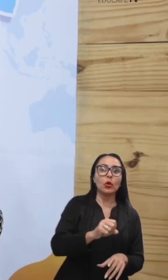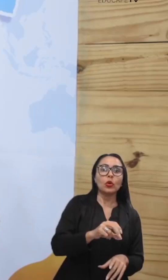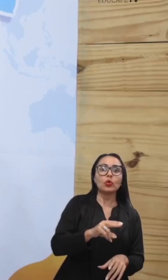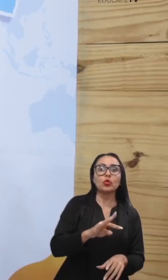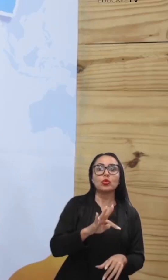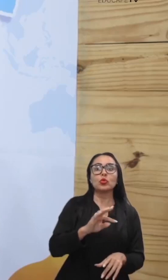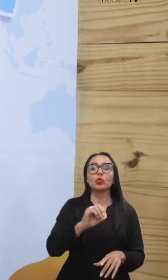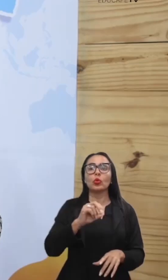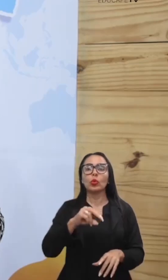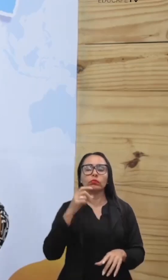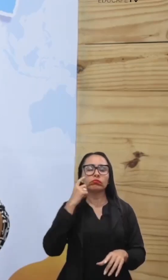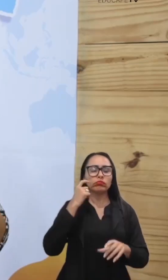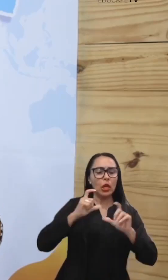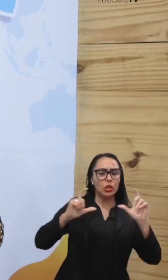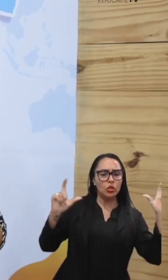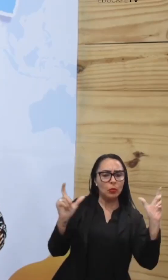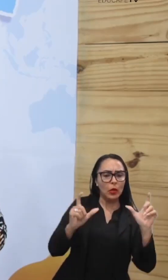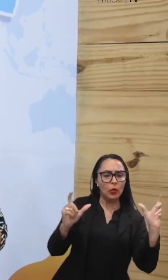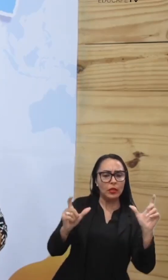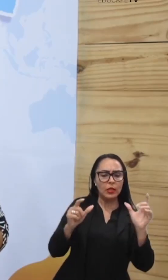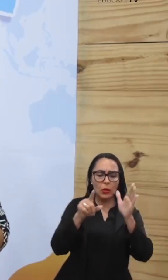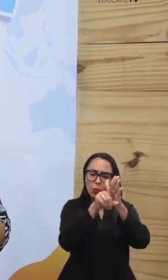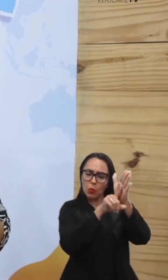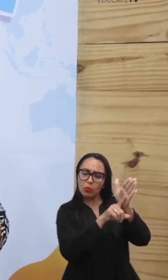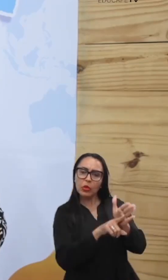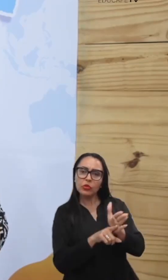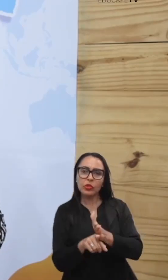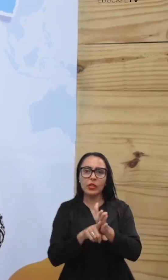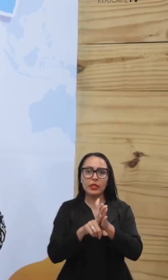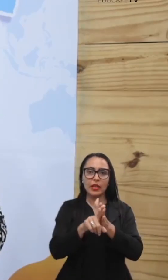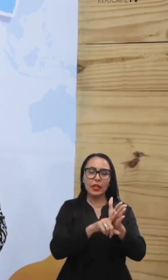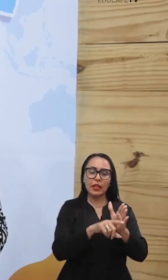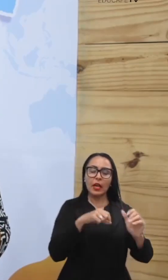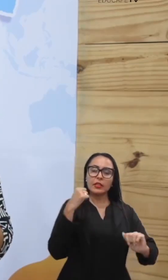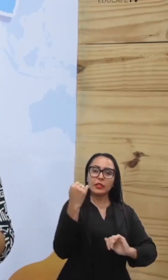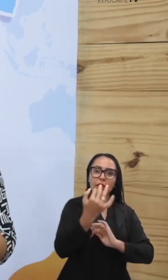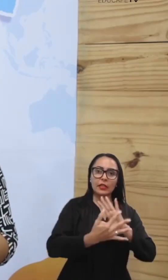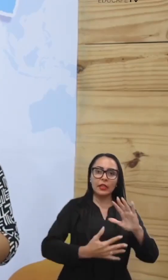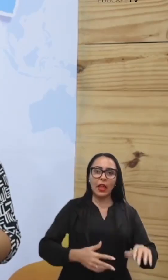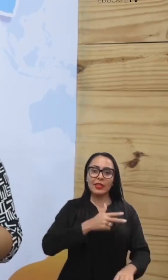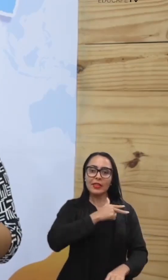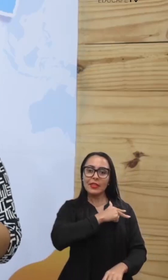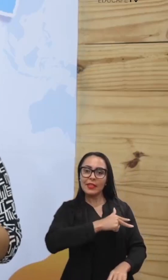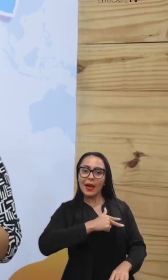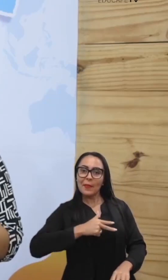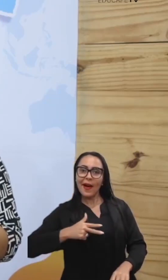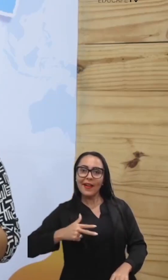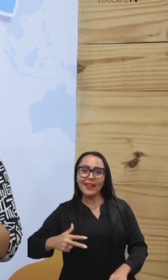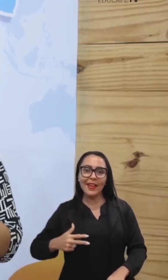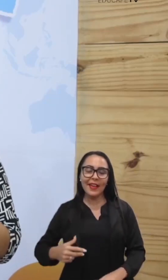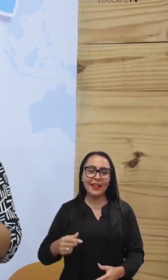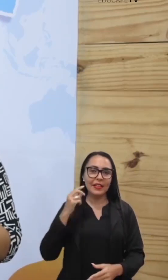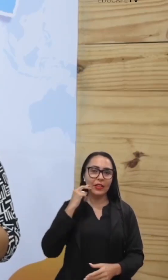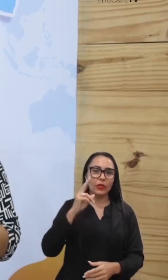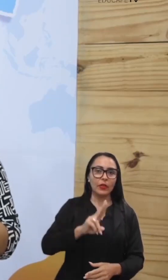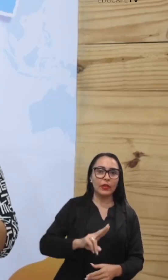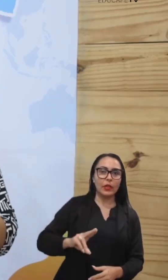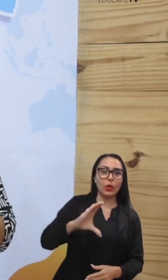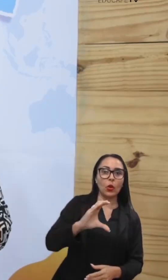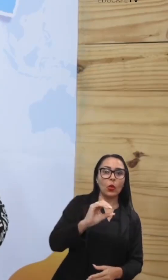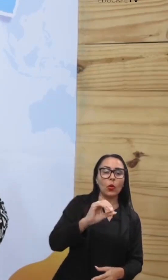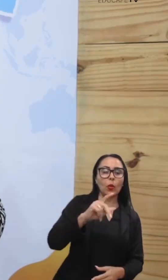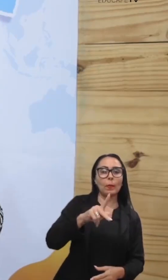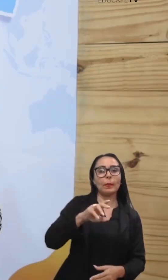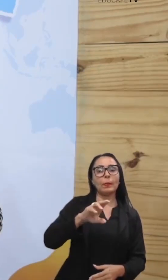Valerie Sutton despertou a atenção de pesquisadores da língua de sinais dinamarquesa na Universidade de Copenhague, que